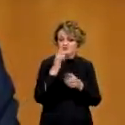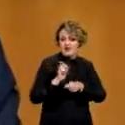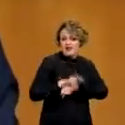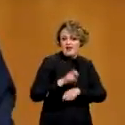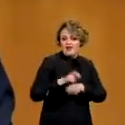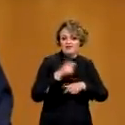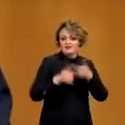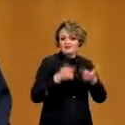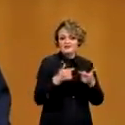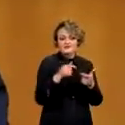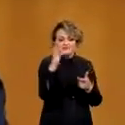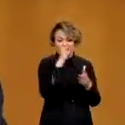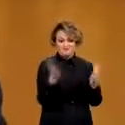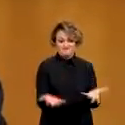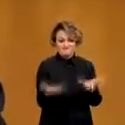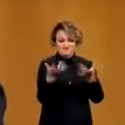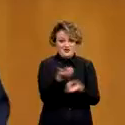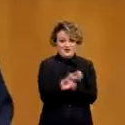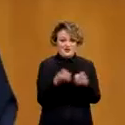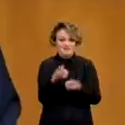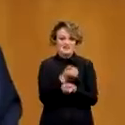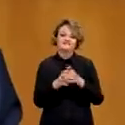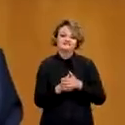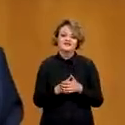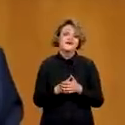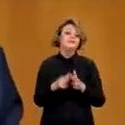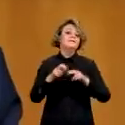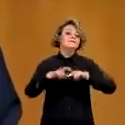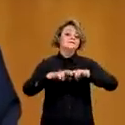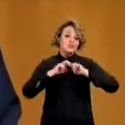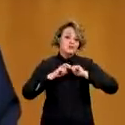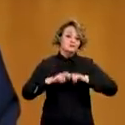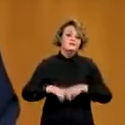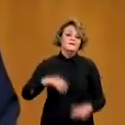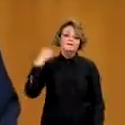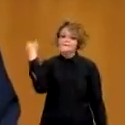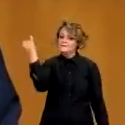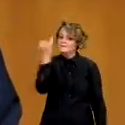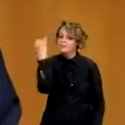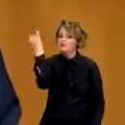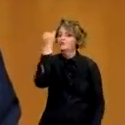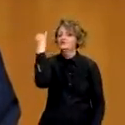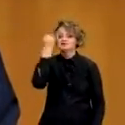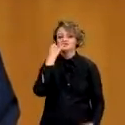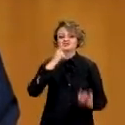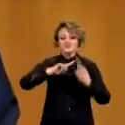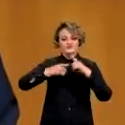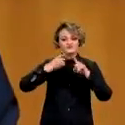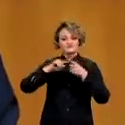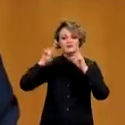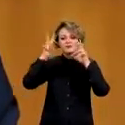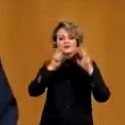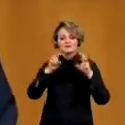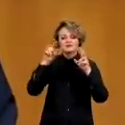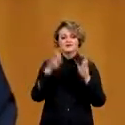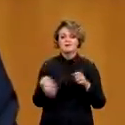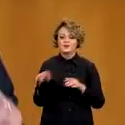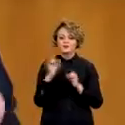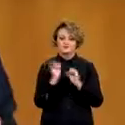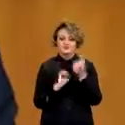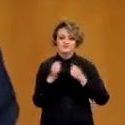gera riqueza para o país. Uhum. Por isso que é muito importante essa nossa discussão sobre política